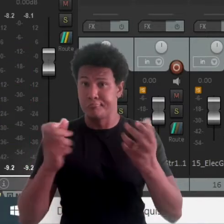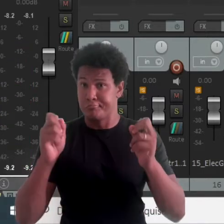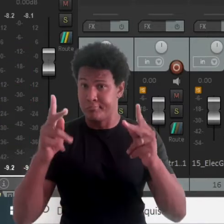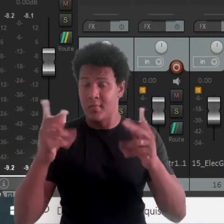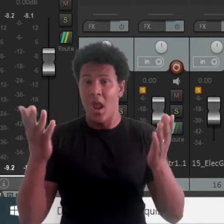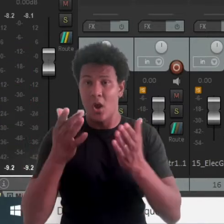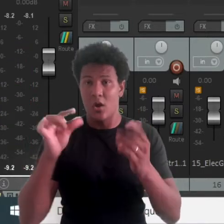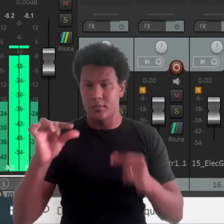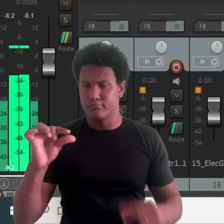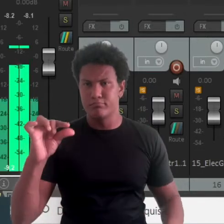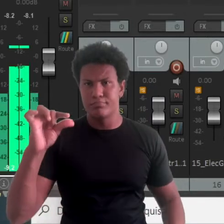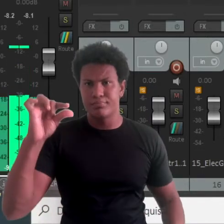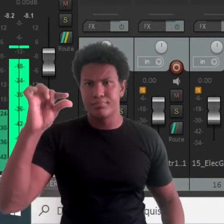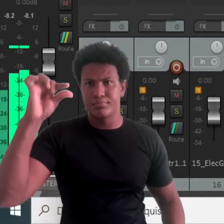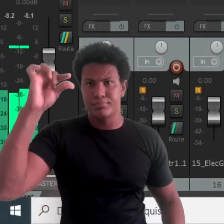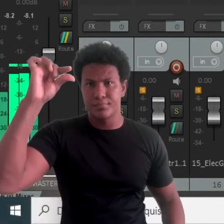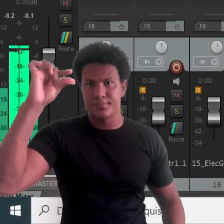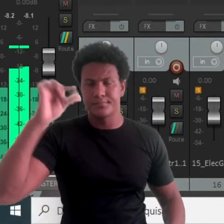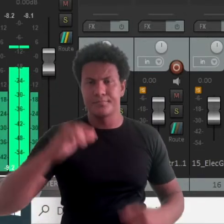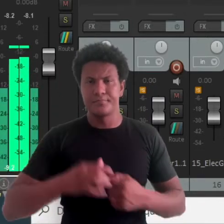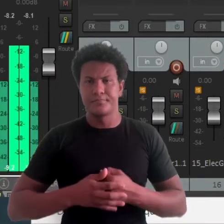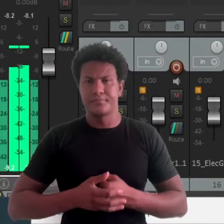Agora o release longo.